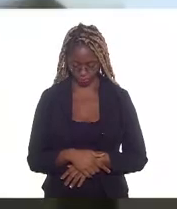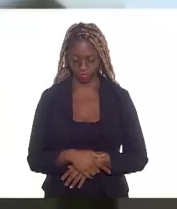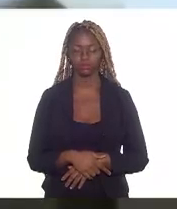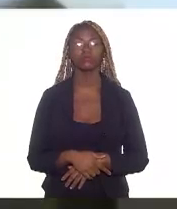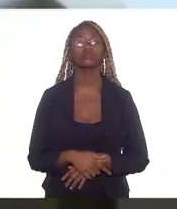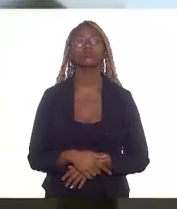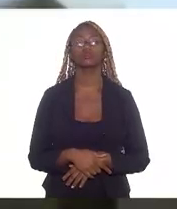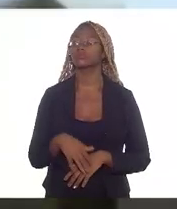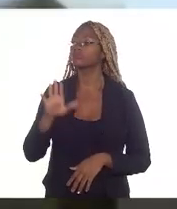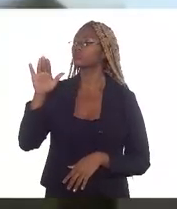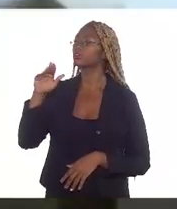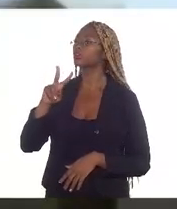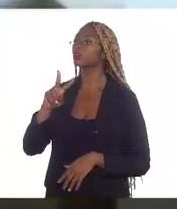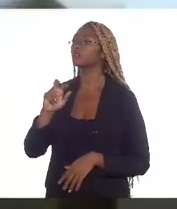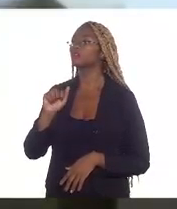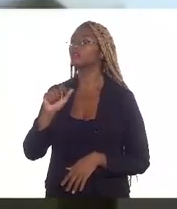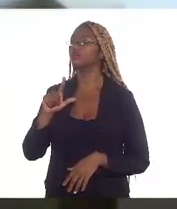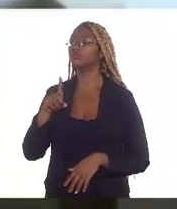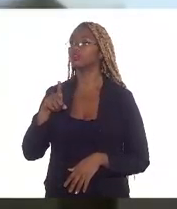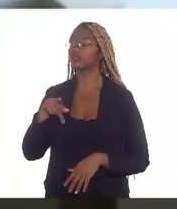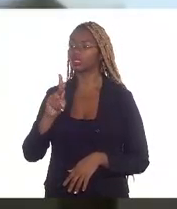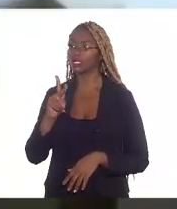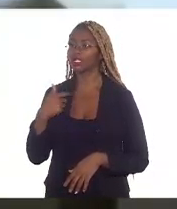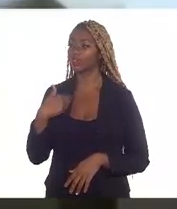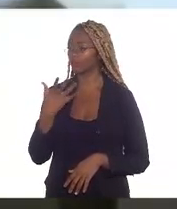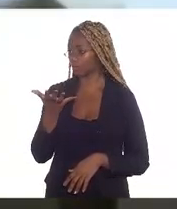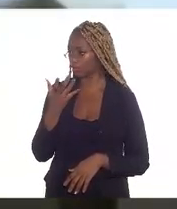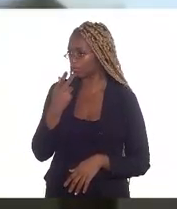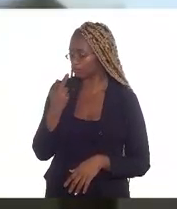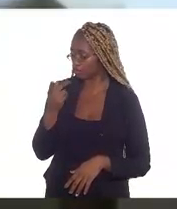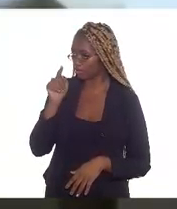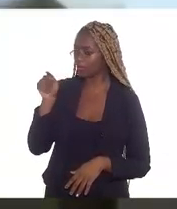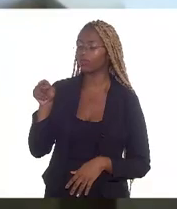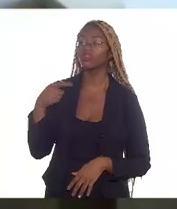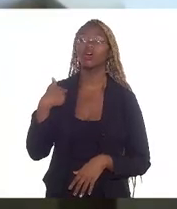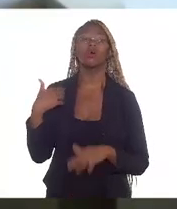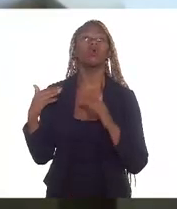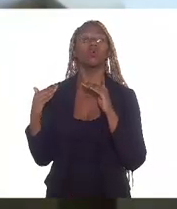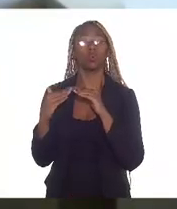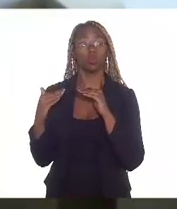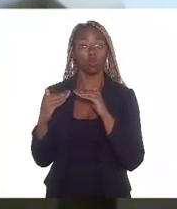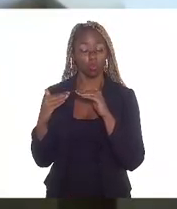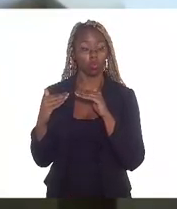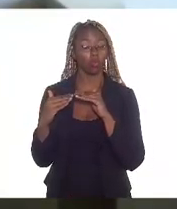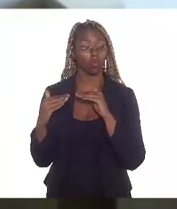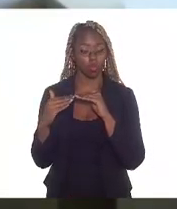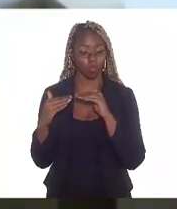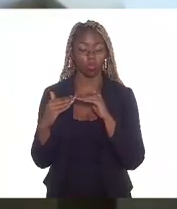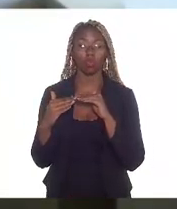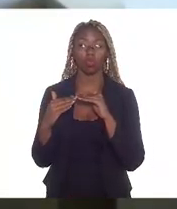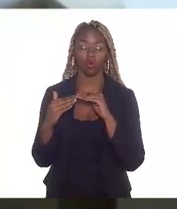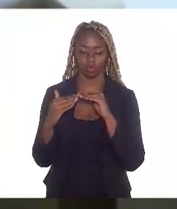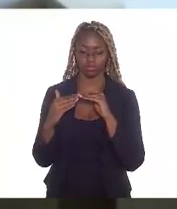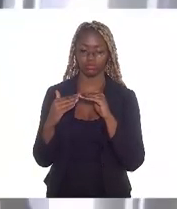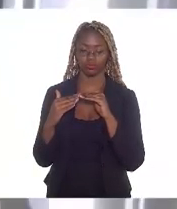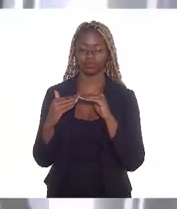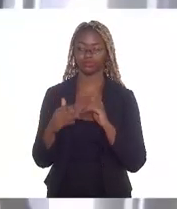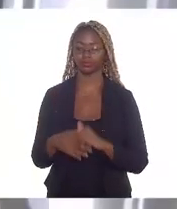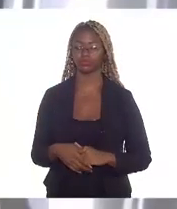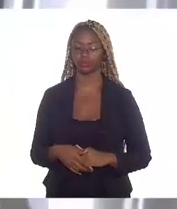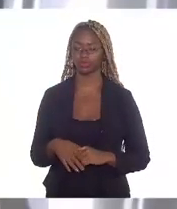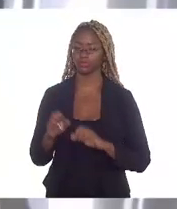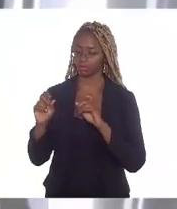Ô Valdec, eu queria dizer a você que eu concordo com a tese. Eu sei,